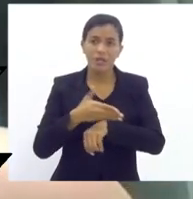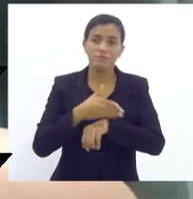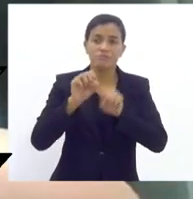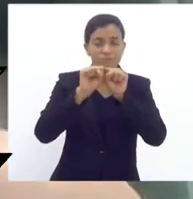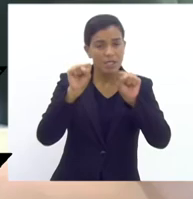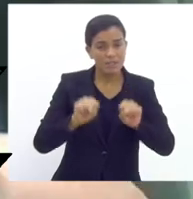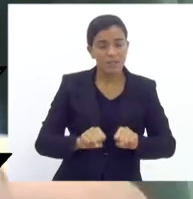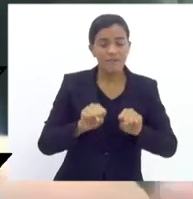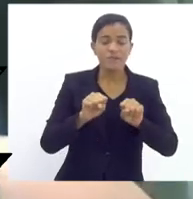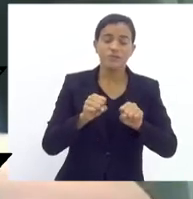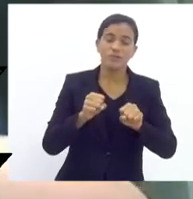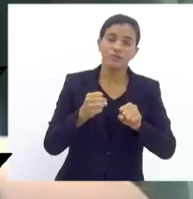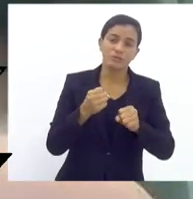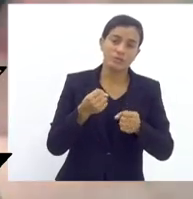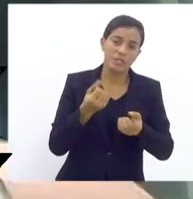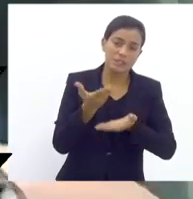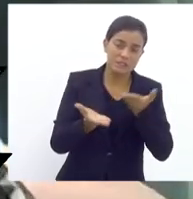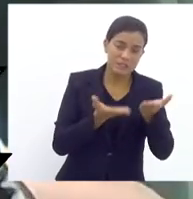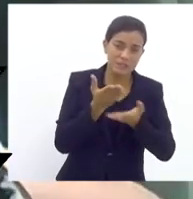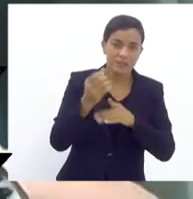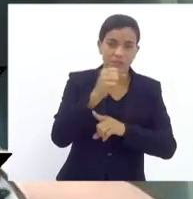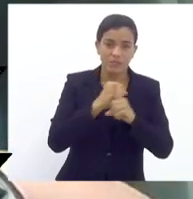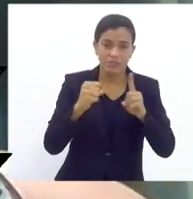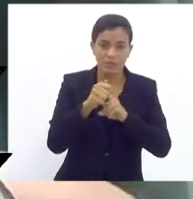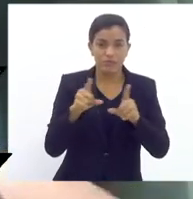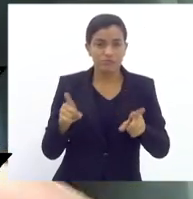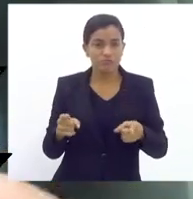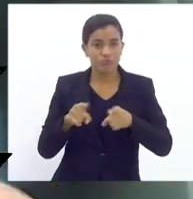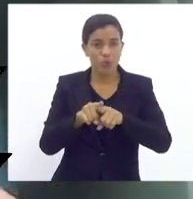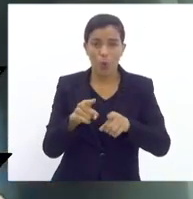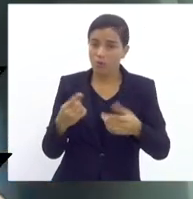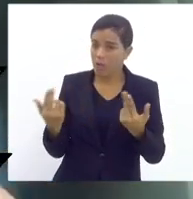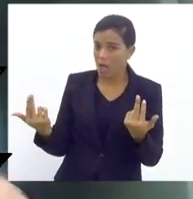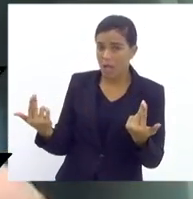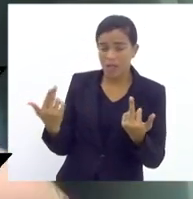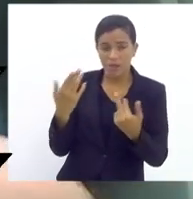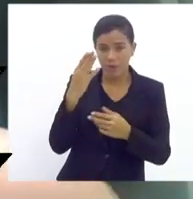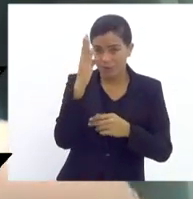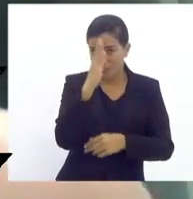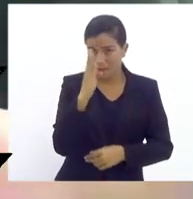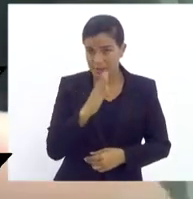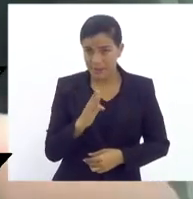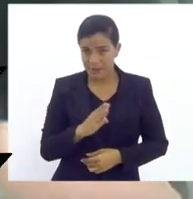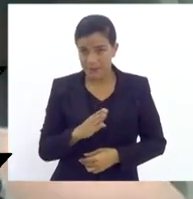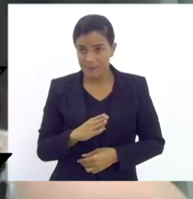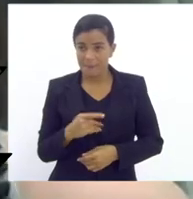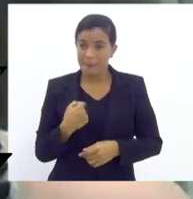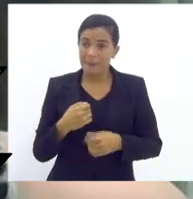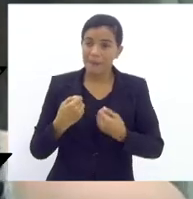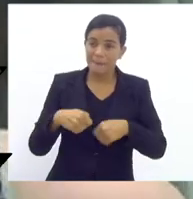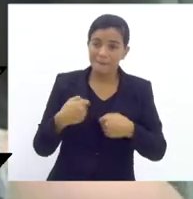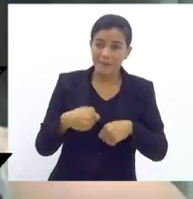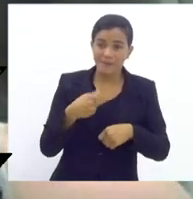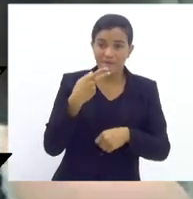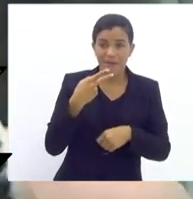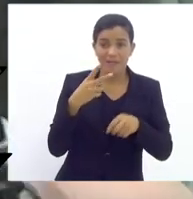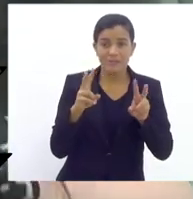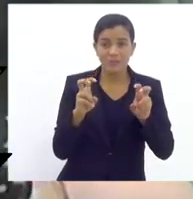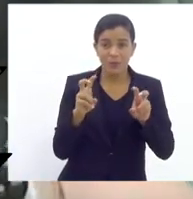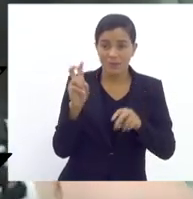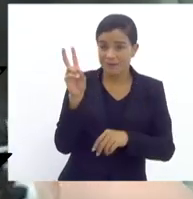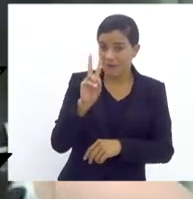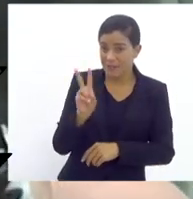assistente social a igualdade de condições com os brasileiros né tem que destacar com relação à questão